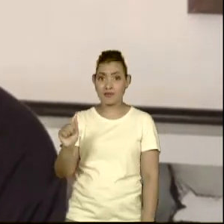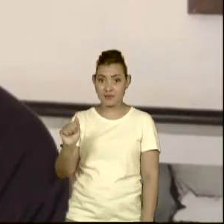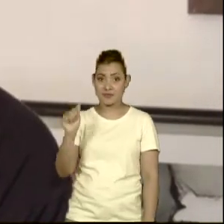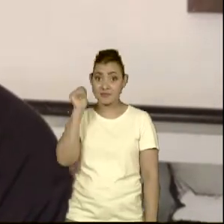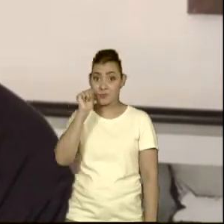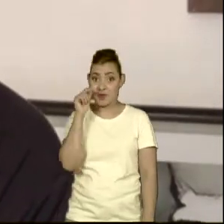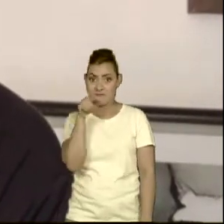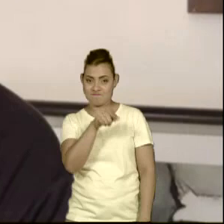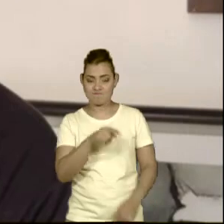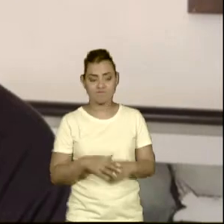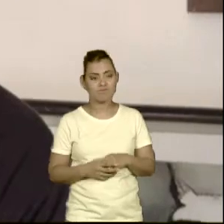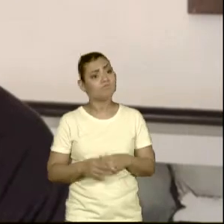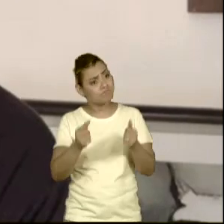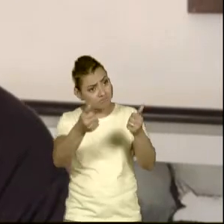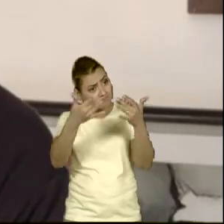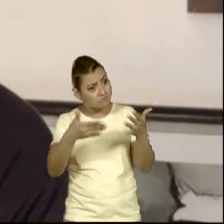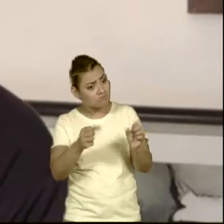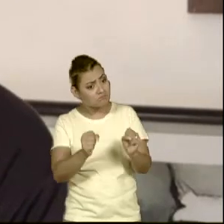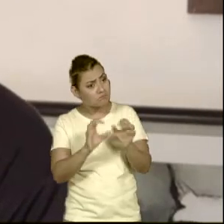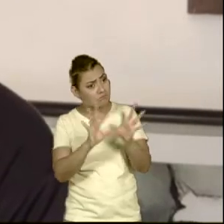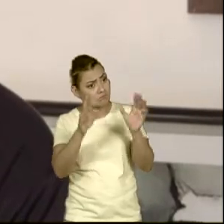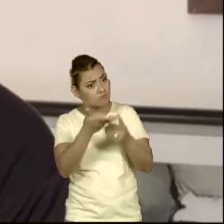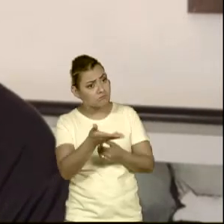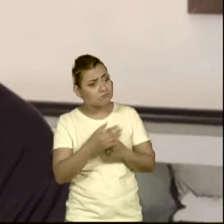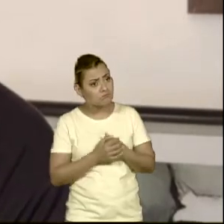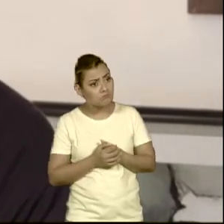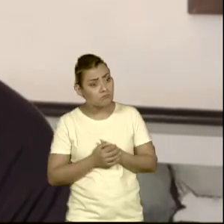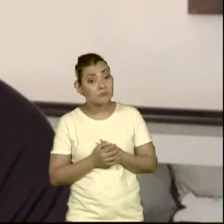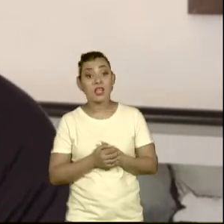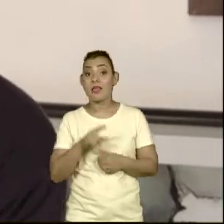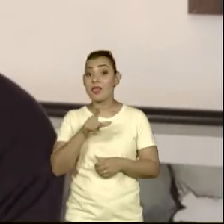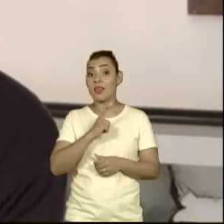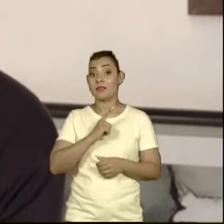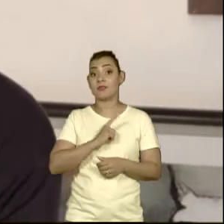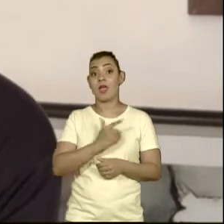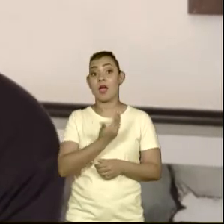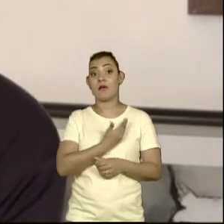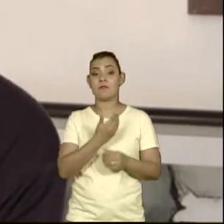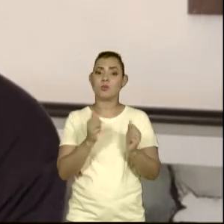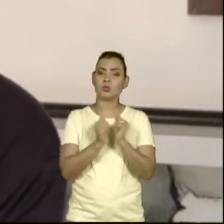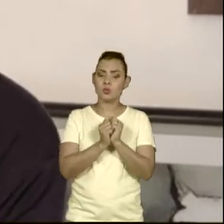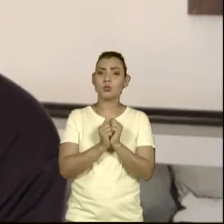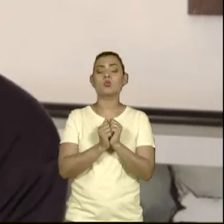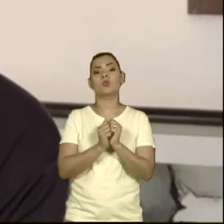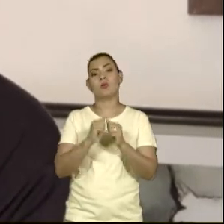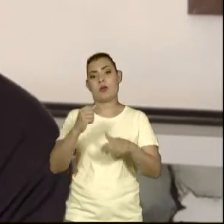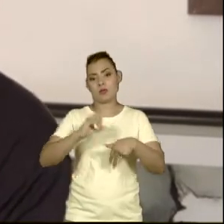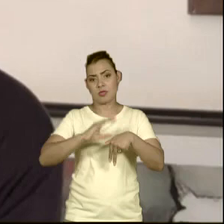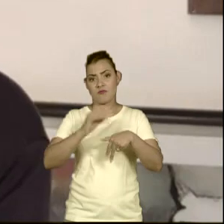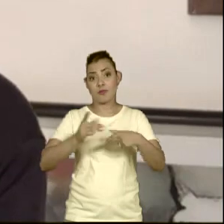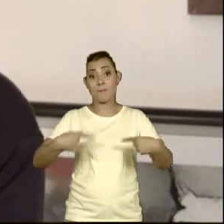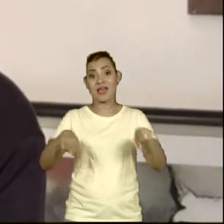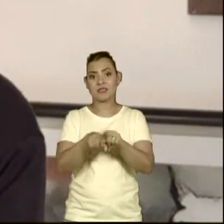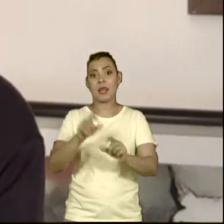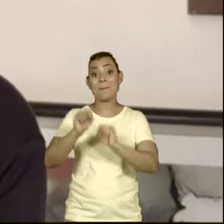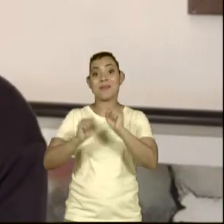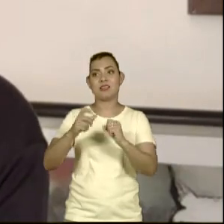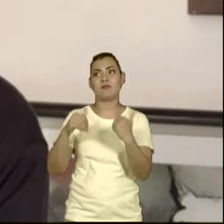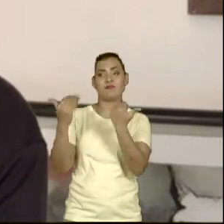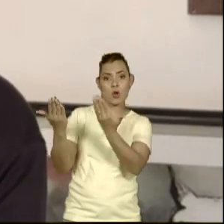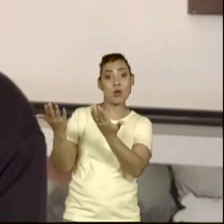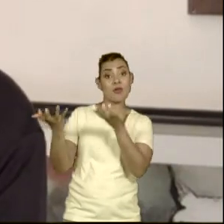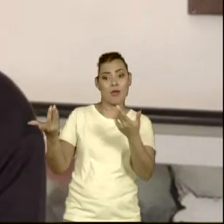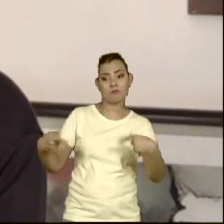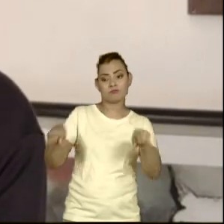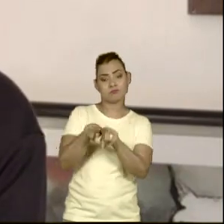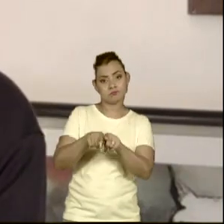Adélia. Pode falar, falou, ela tem um parceiro para a TV Cultura que quer trabalhar muito com a